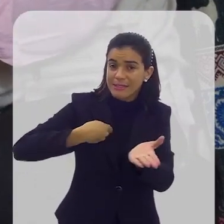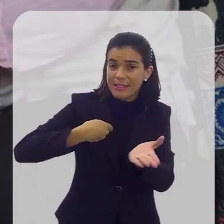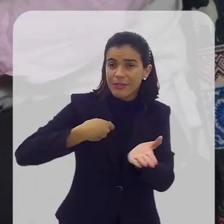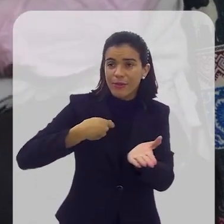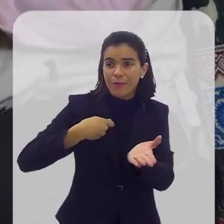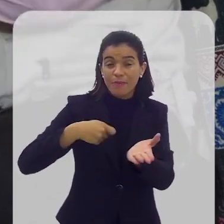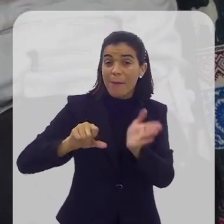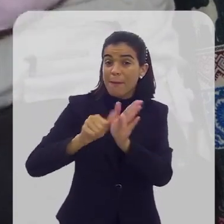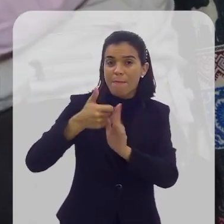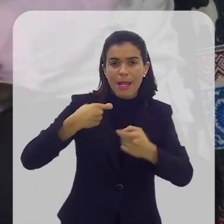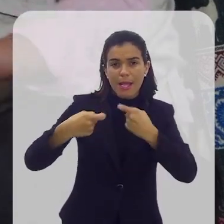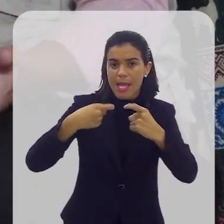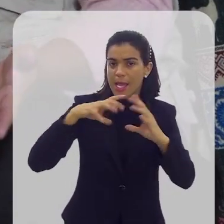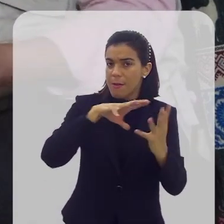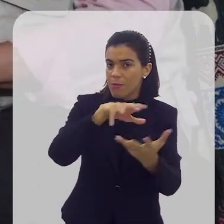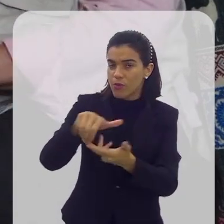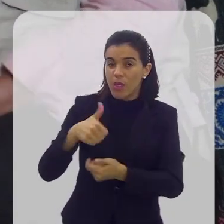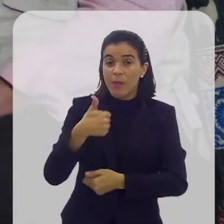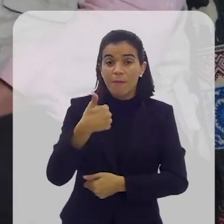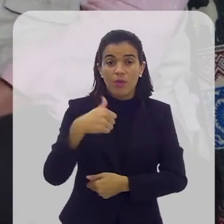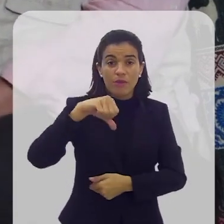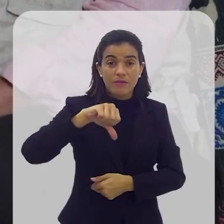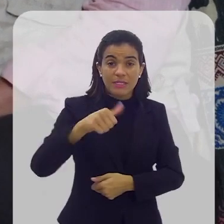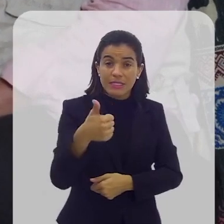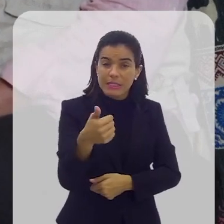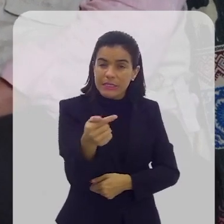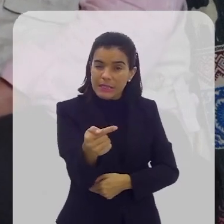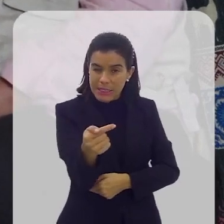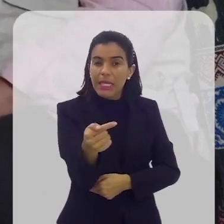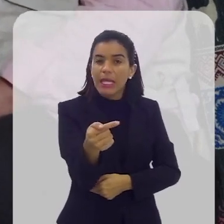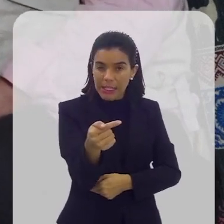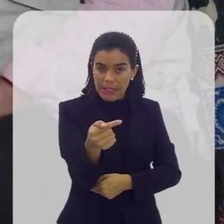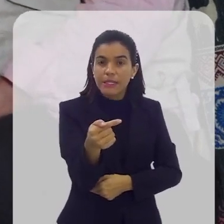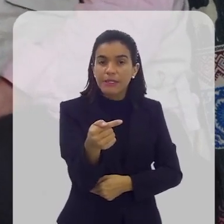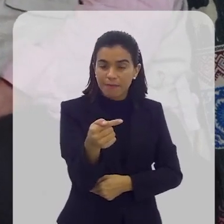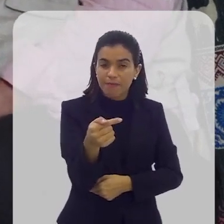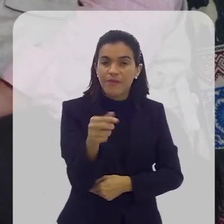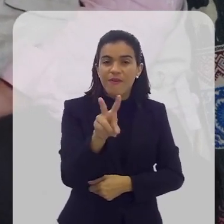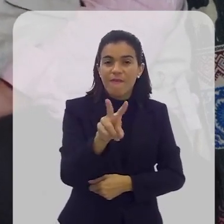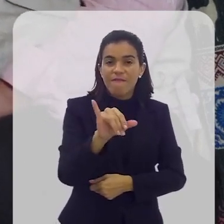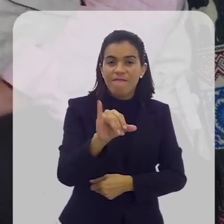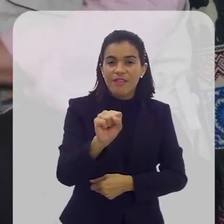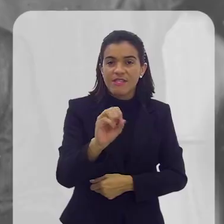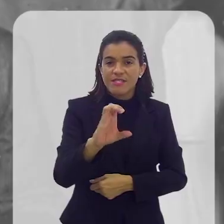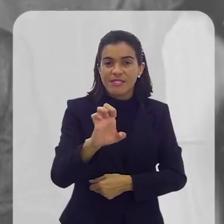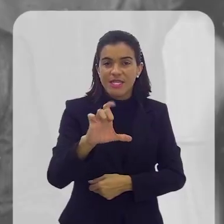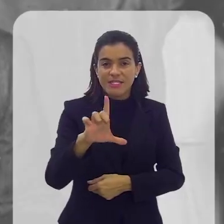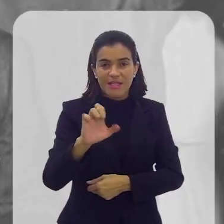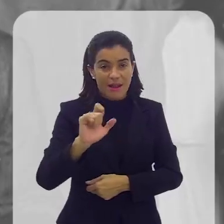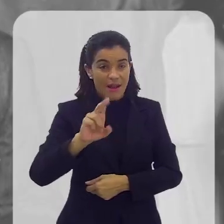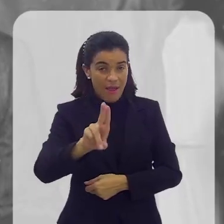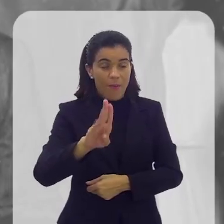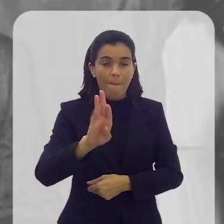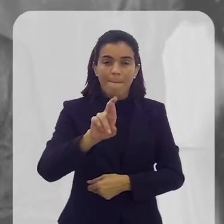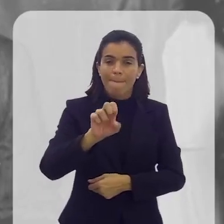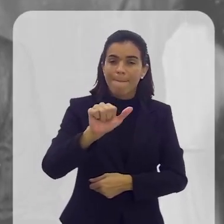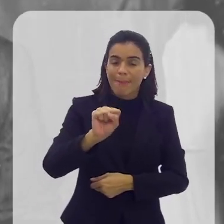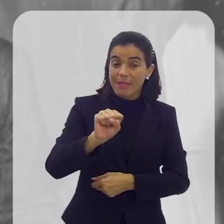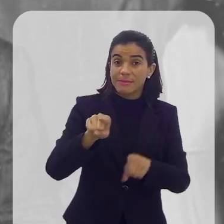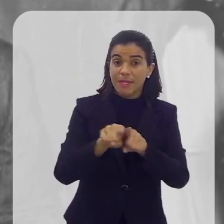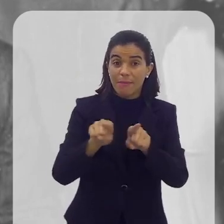Prudente de Moraes, que vem a ser o primeiro presidente civil da República, né? Então, ele